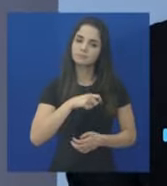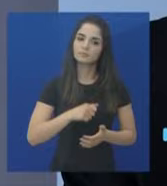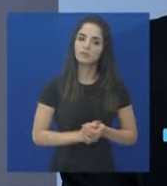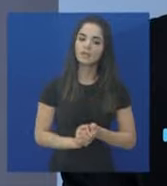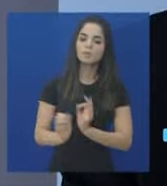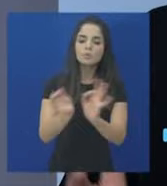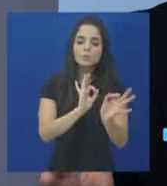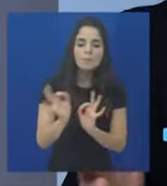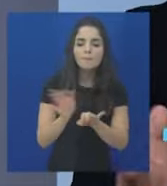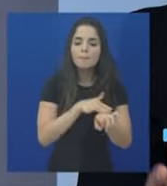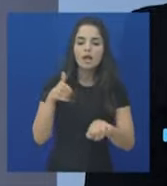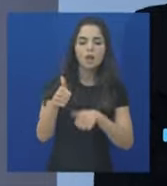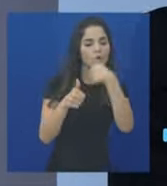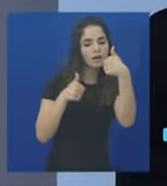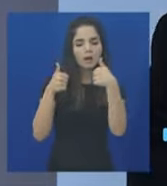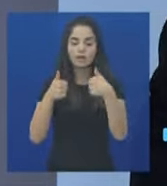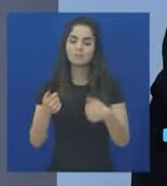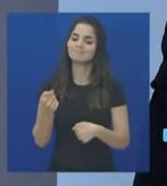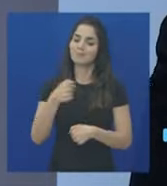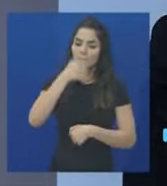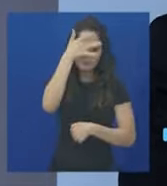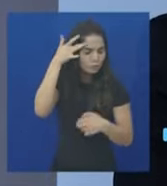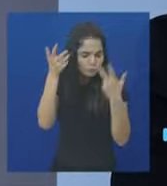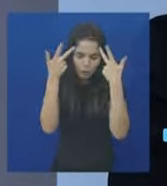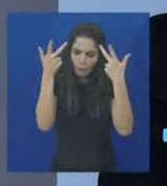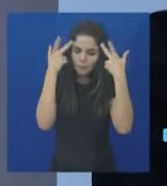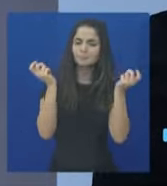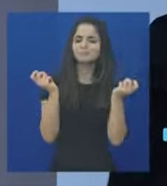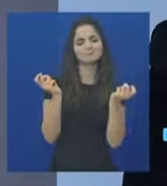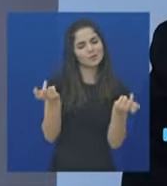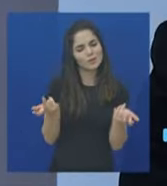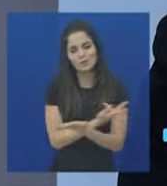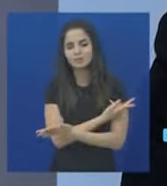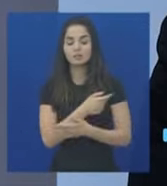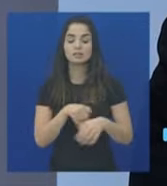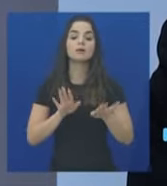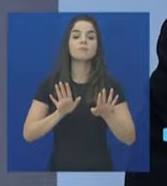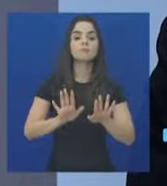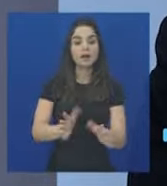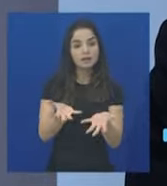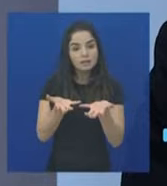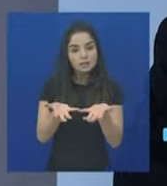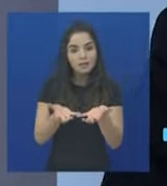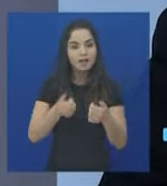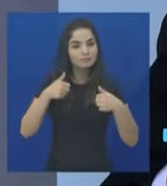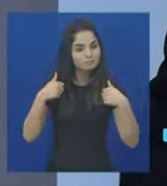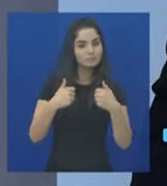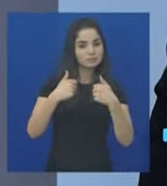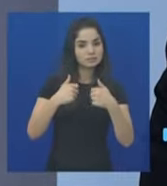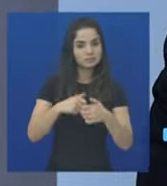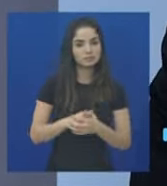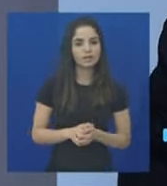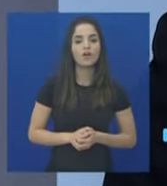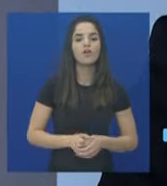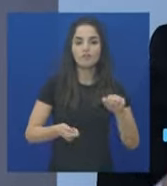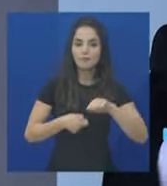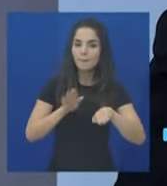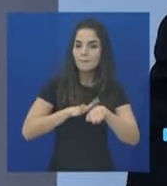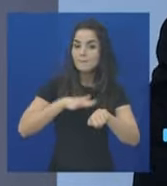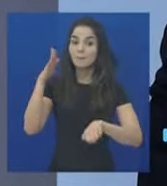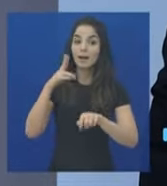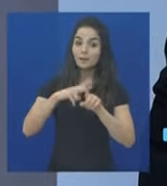corrigindo os erros. Nós somos humanos, erramos, nunca com a intenção de errar, mas sempre tentando acertar. E vamos fazer mais,